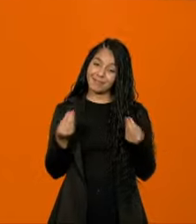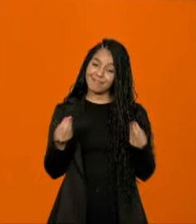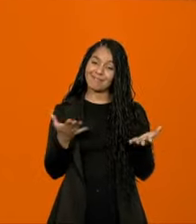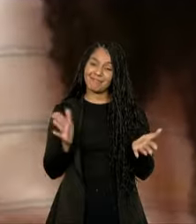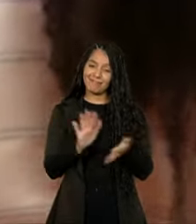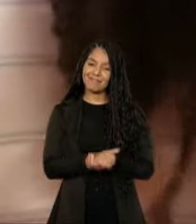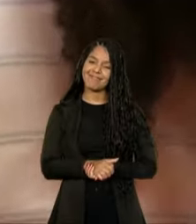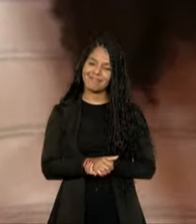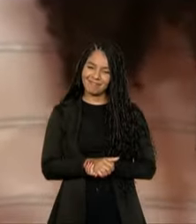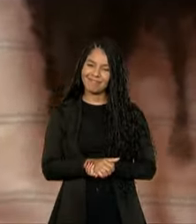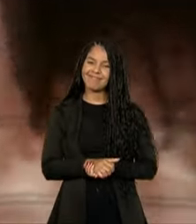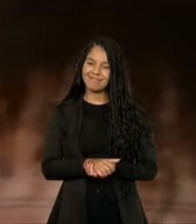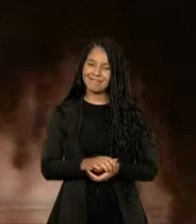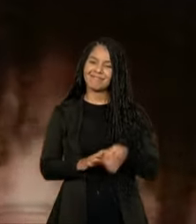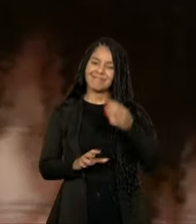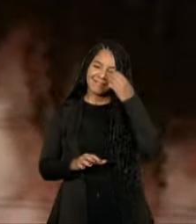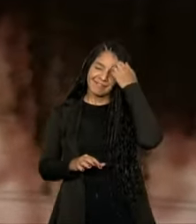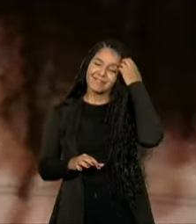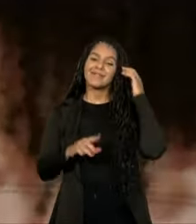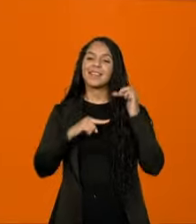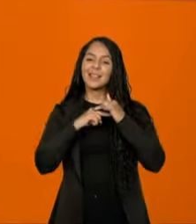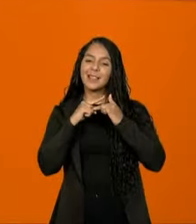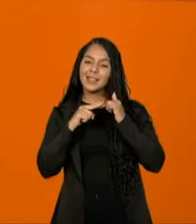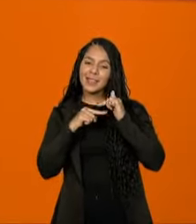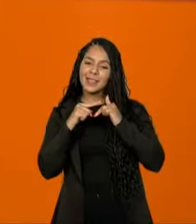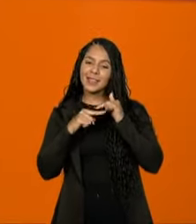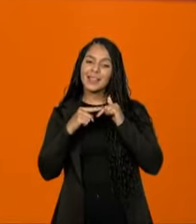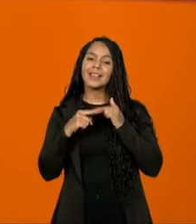No forno, no sábado, dia 2, gente. Não, estou reparando nesse curativo ali.